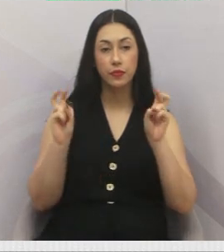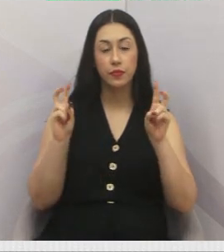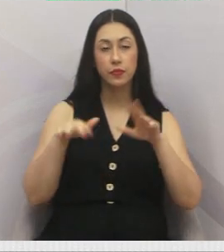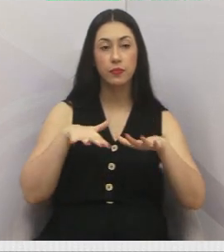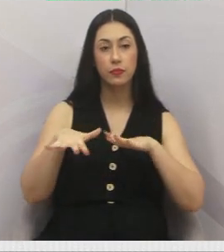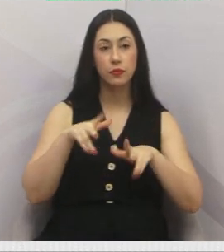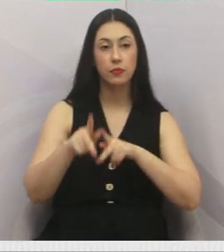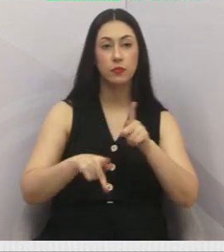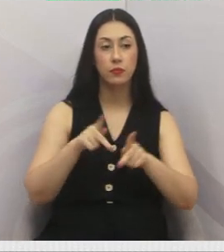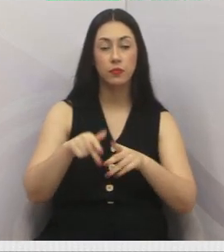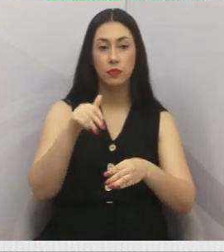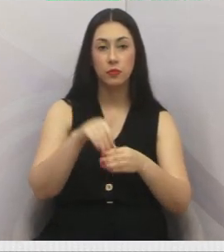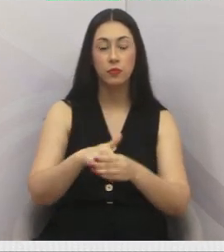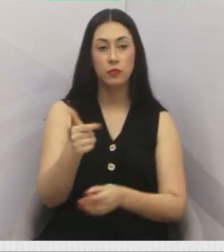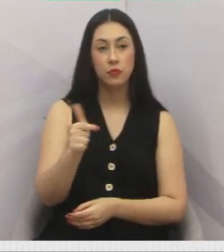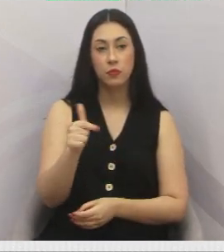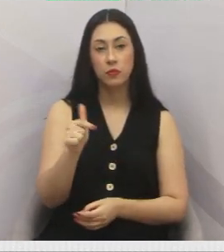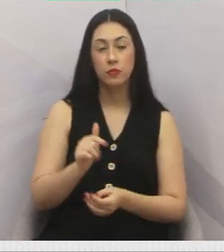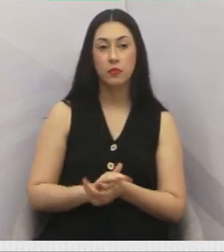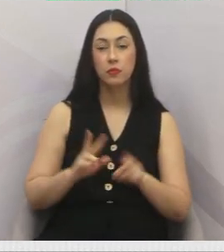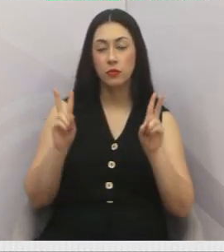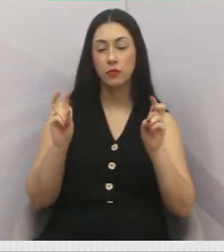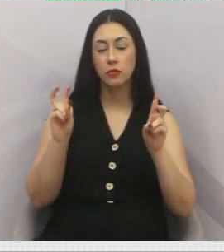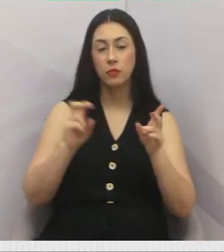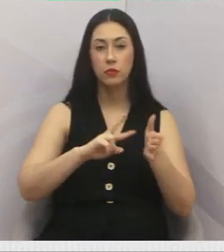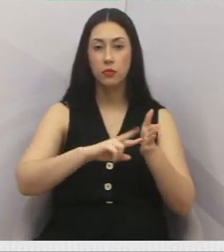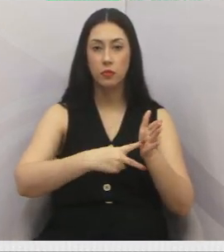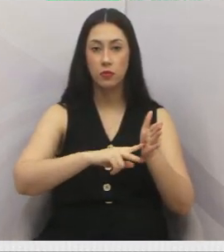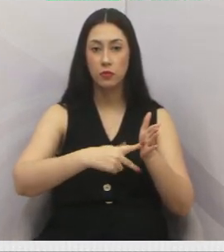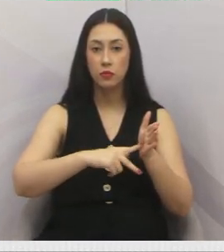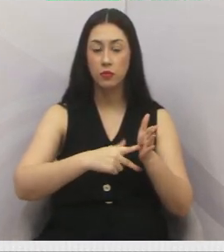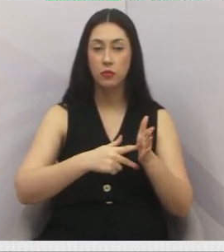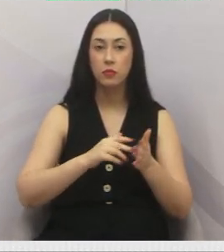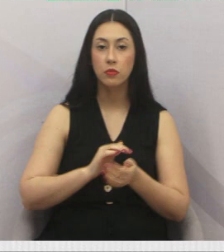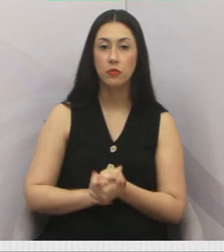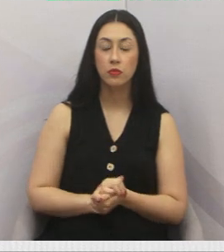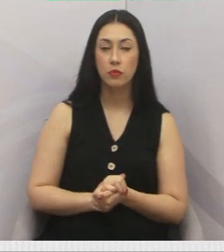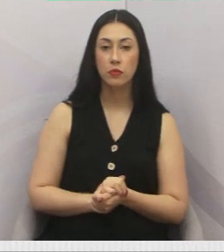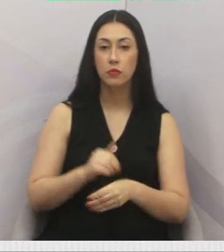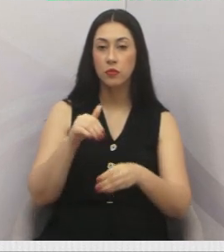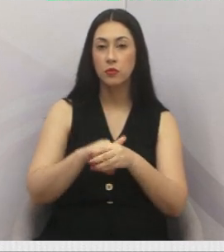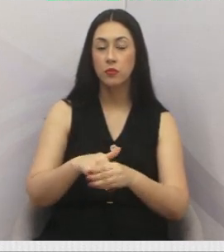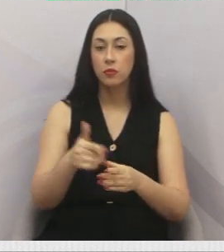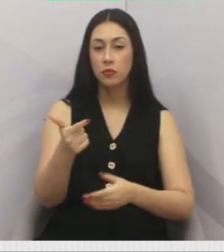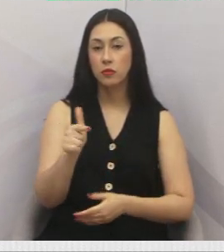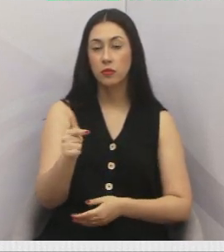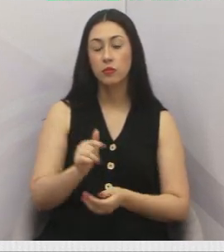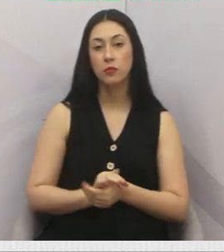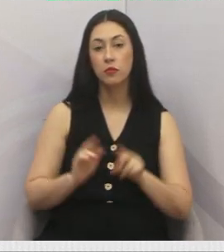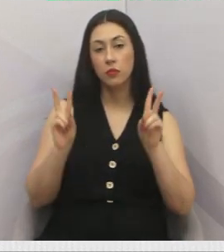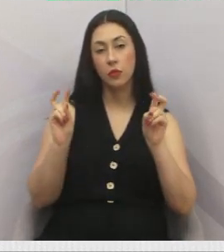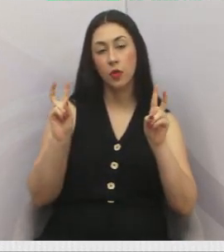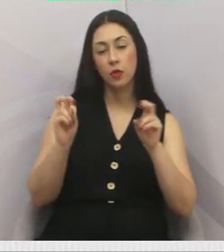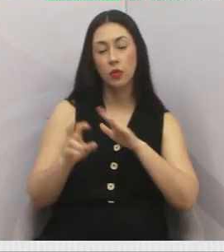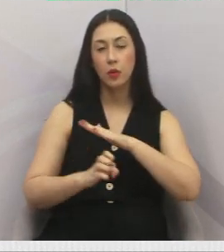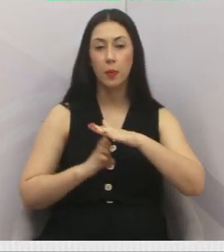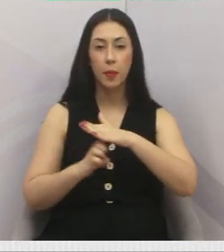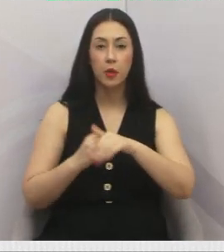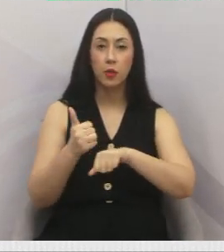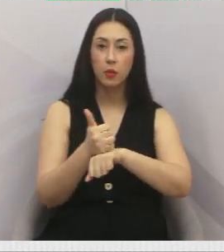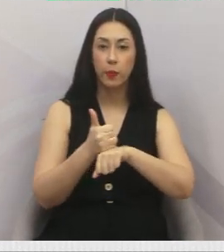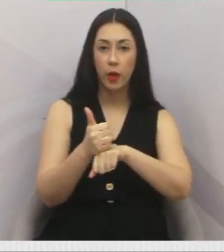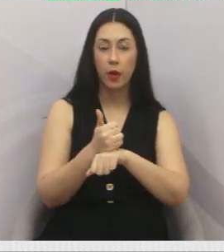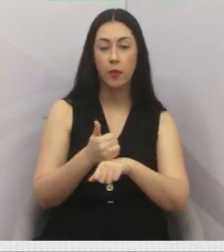Segmento movimentos populares, voto em branco. Segmento entidades de classe sindical, voto em branco. Segmento empresas